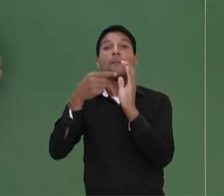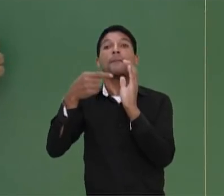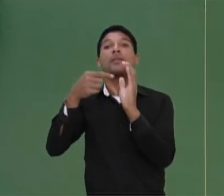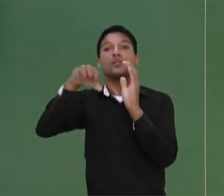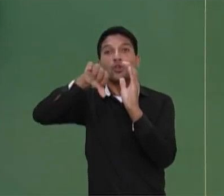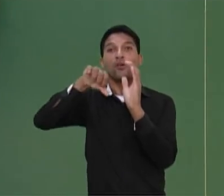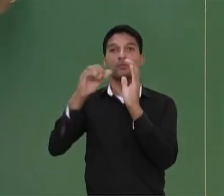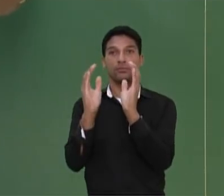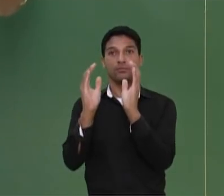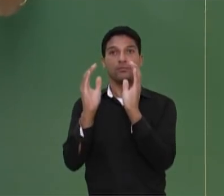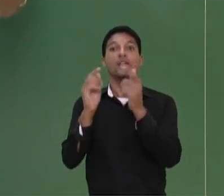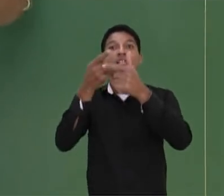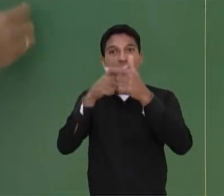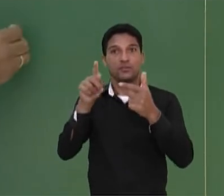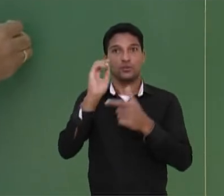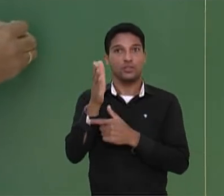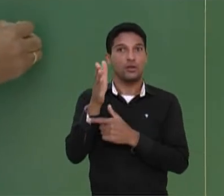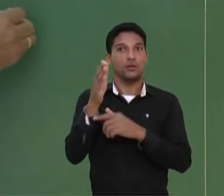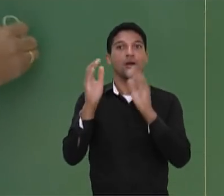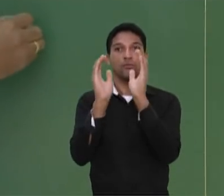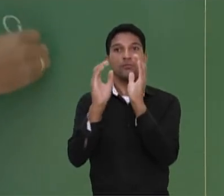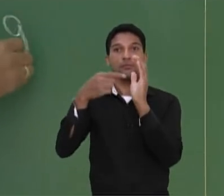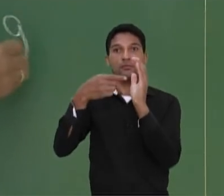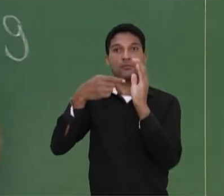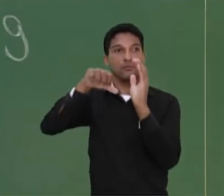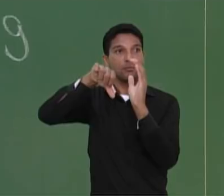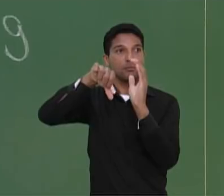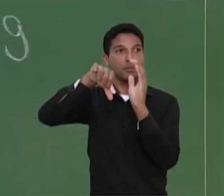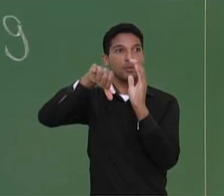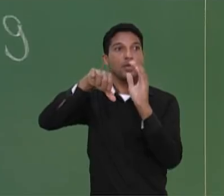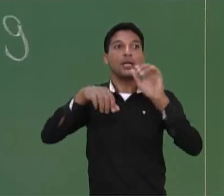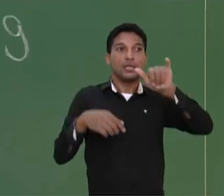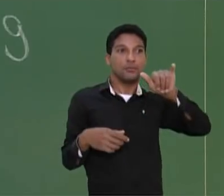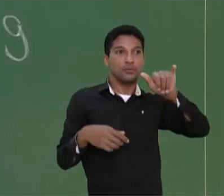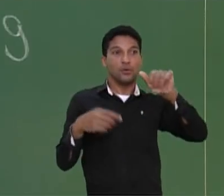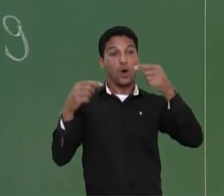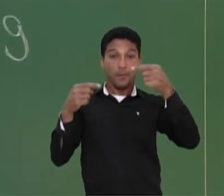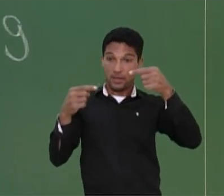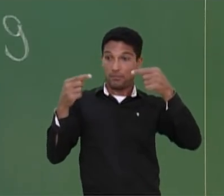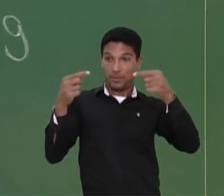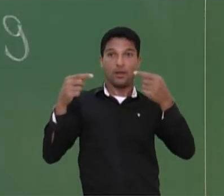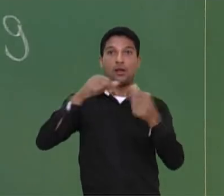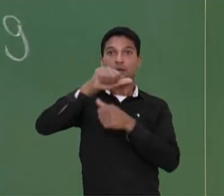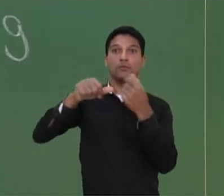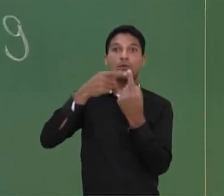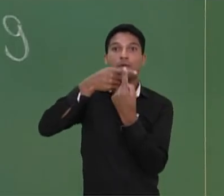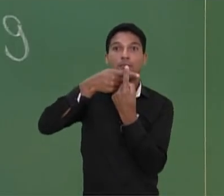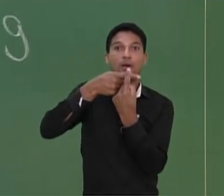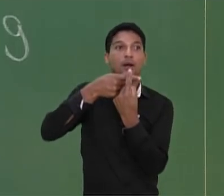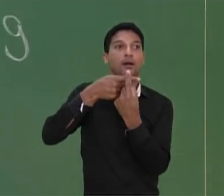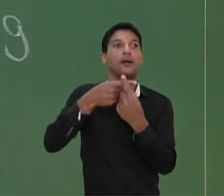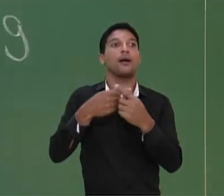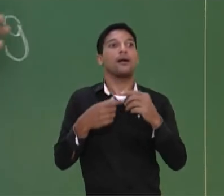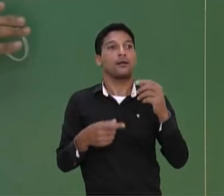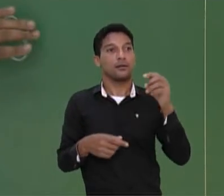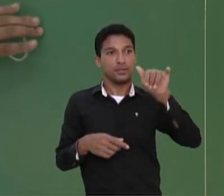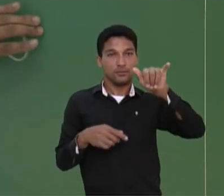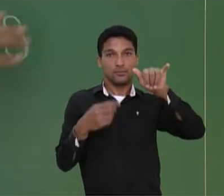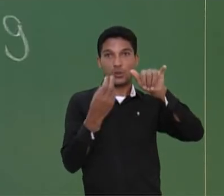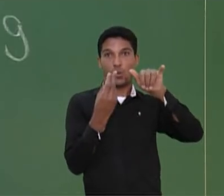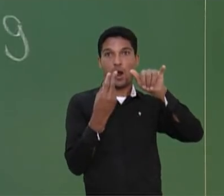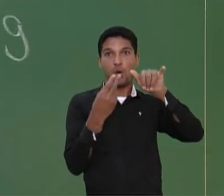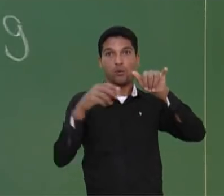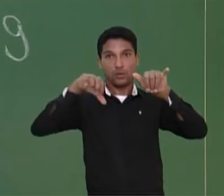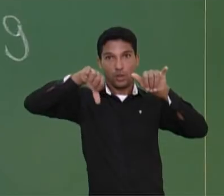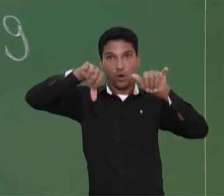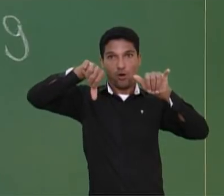Y igual, menos, vai alterar o sinal do menos 9, eu fico com y igual a 9. Então, esse